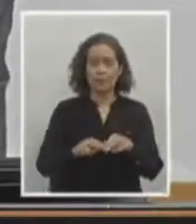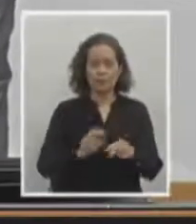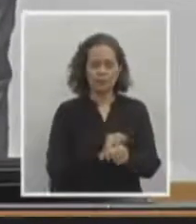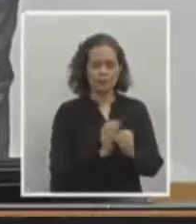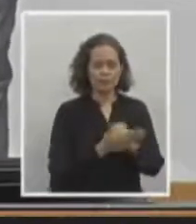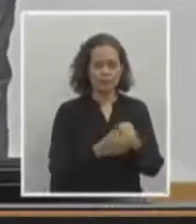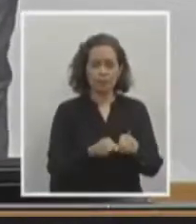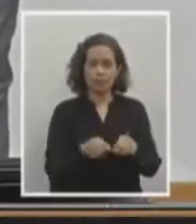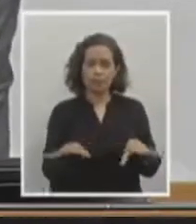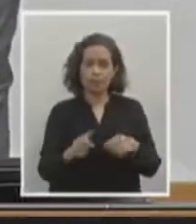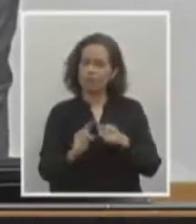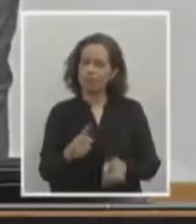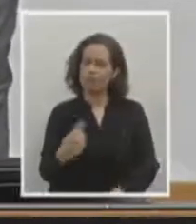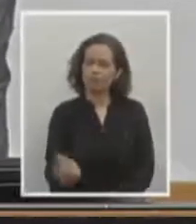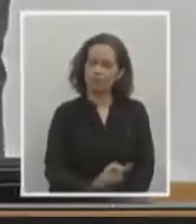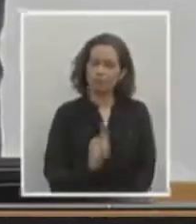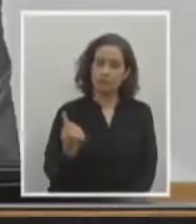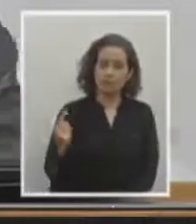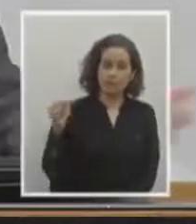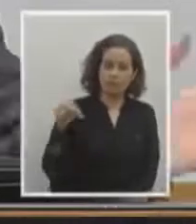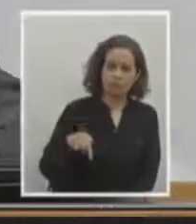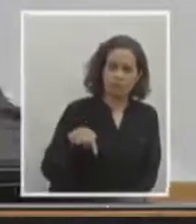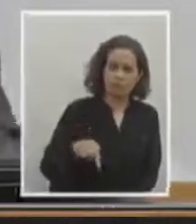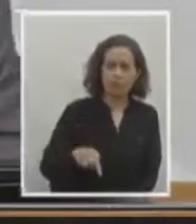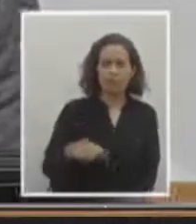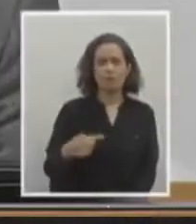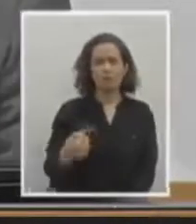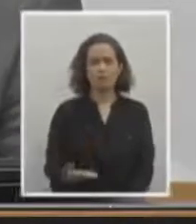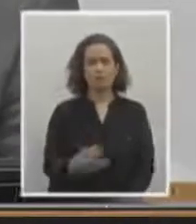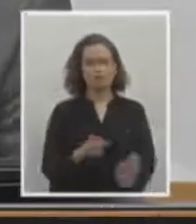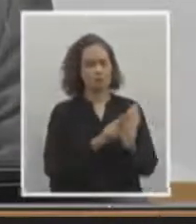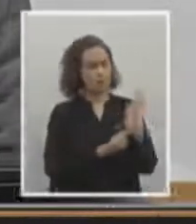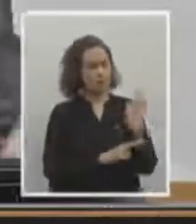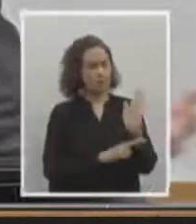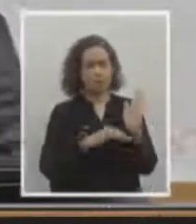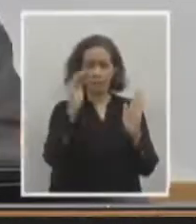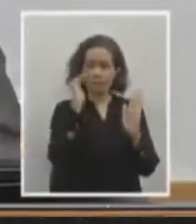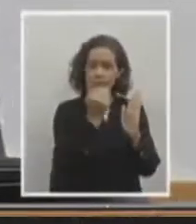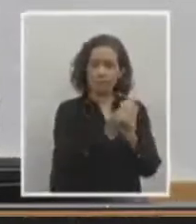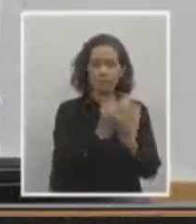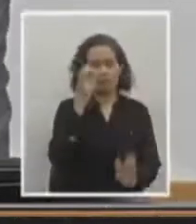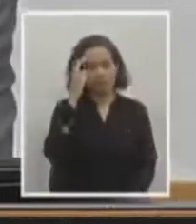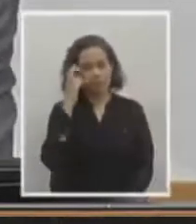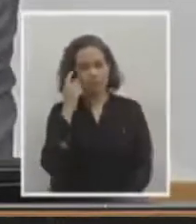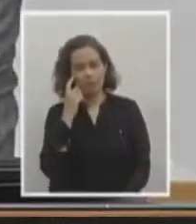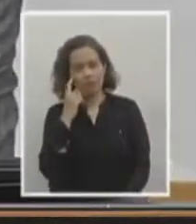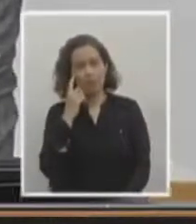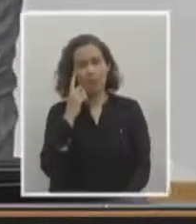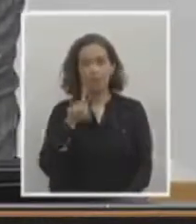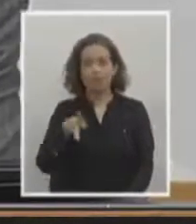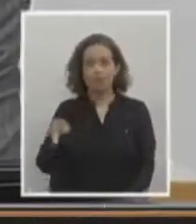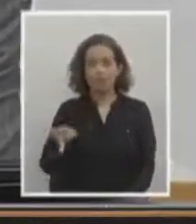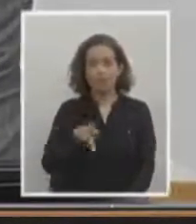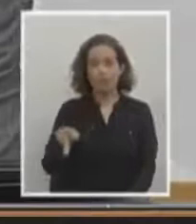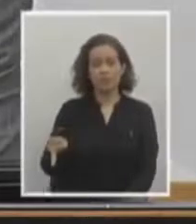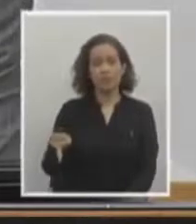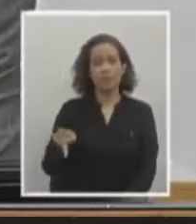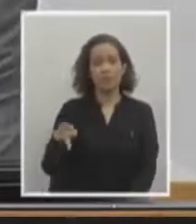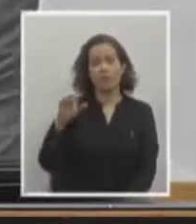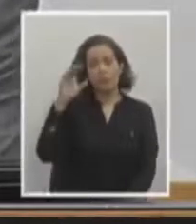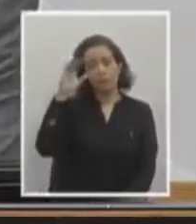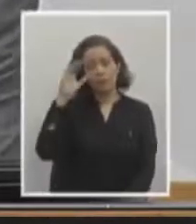mas estamos aqui cumprindo o nosso princípio democrático, né? Zé Guilherme, professor Cleiton, de dar voz. E aí um